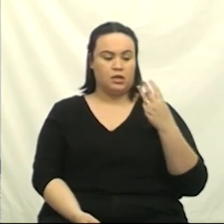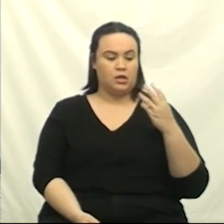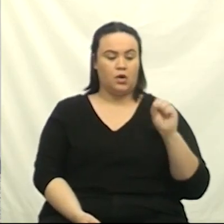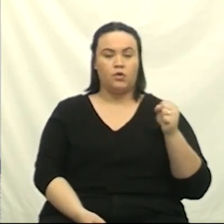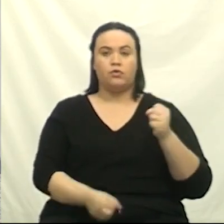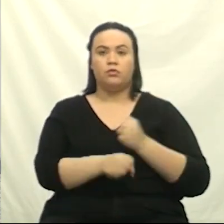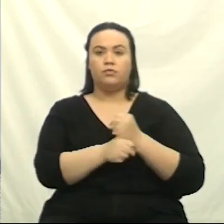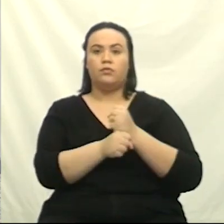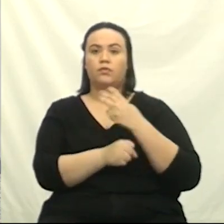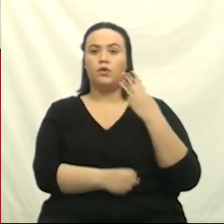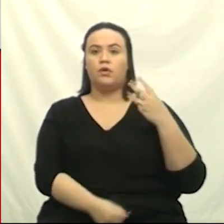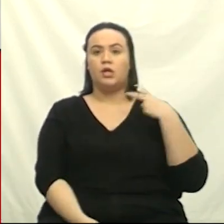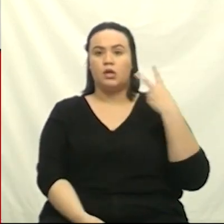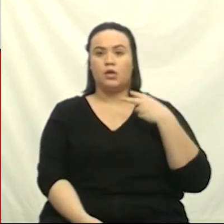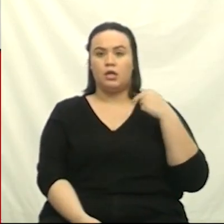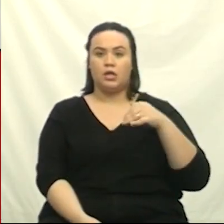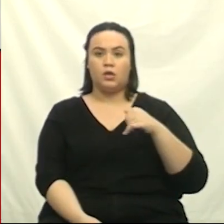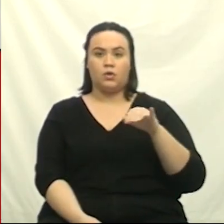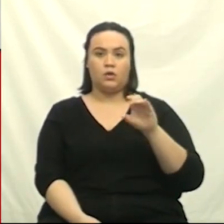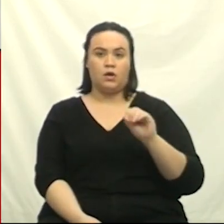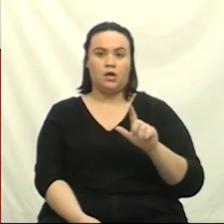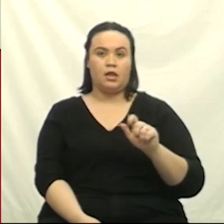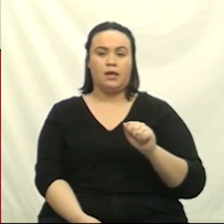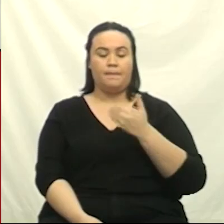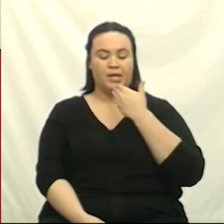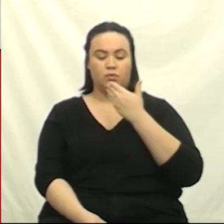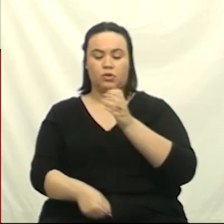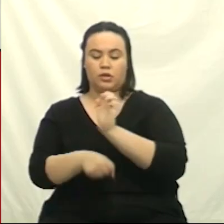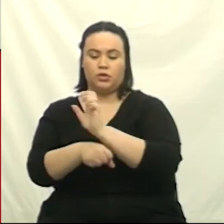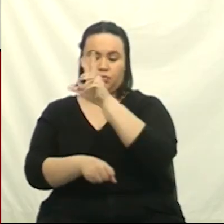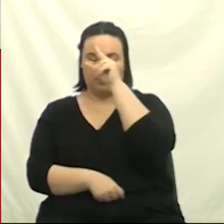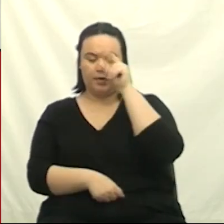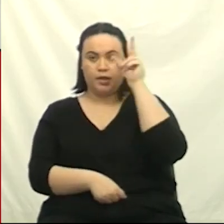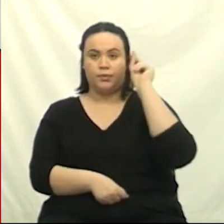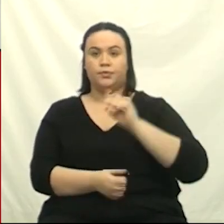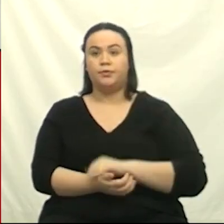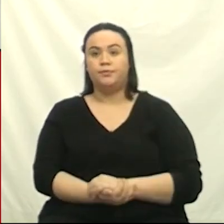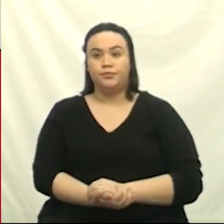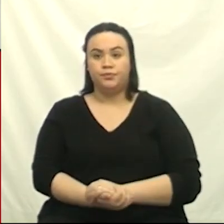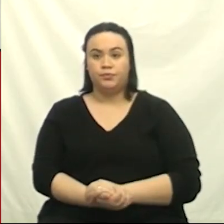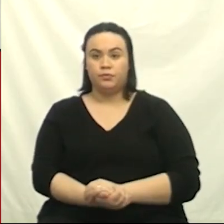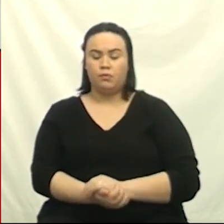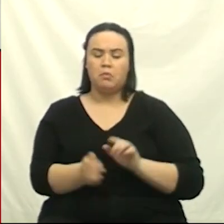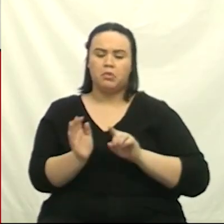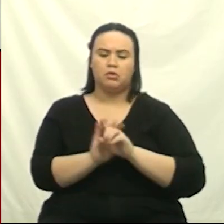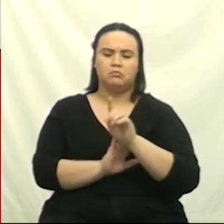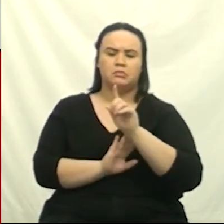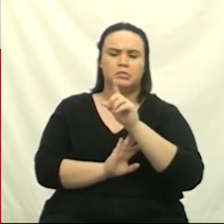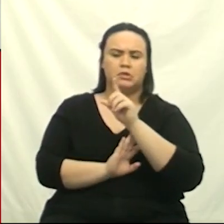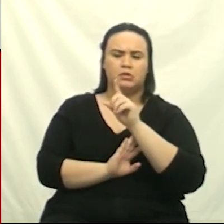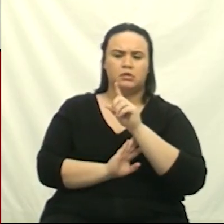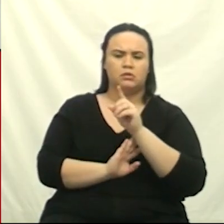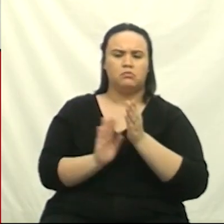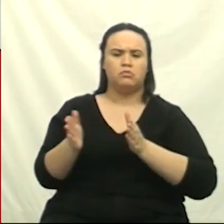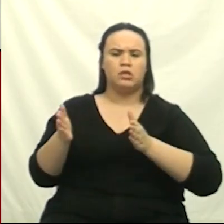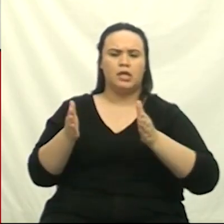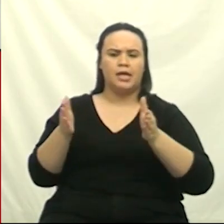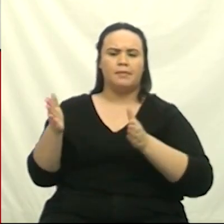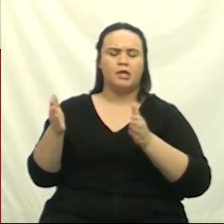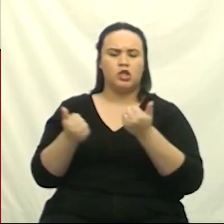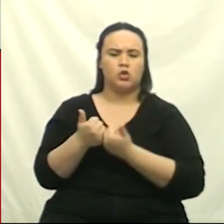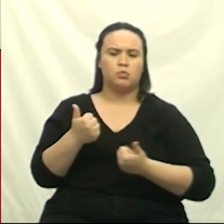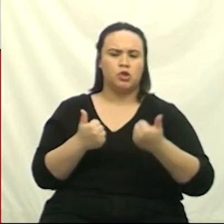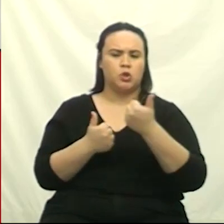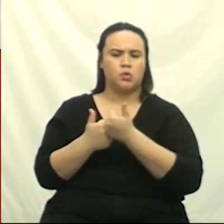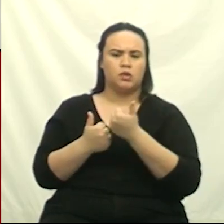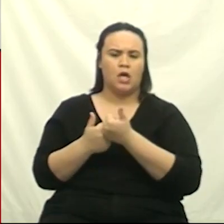autor Nicola Martins envio de expediente ao chefe do poder executivo municipal questionando se a previsão na substituição